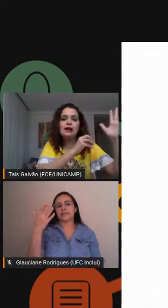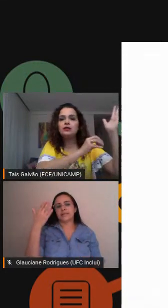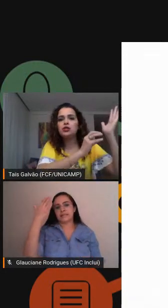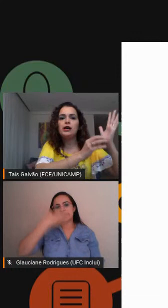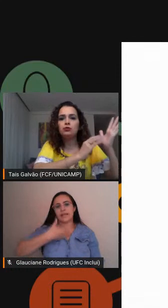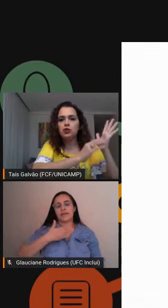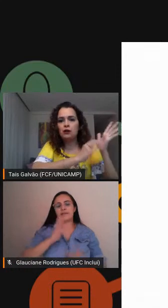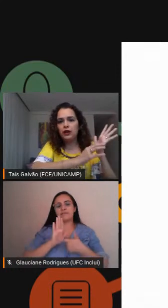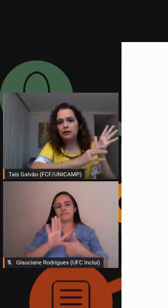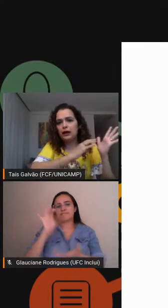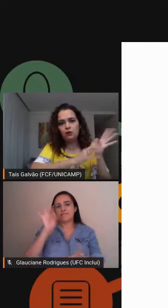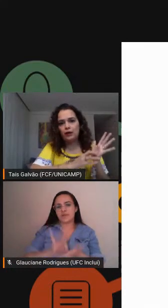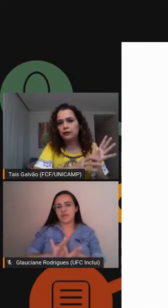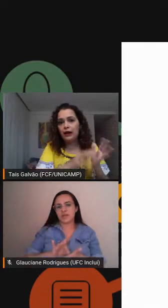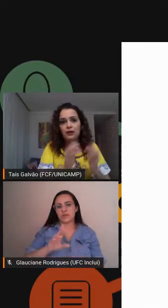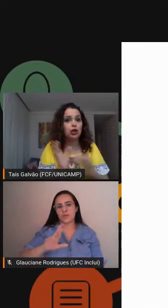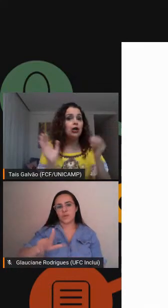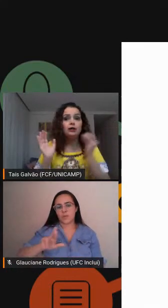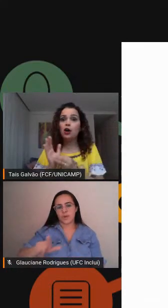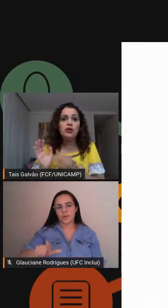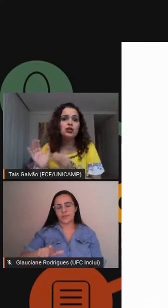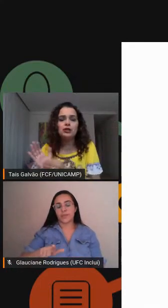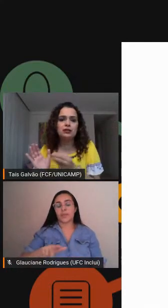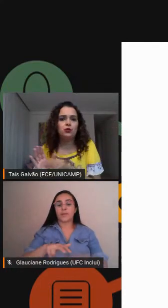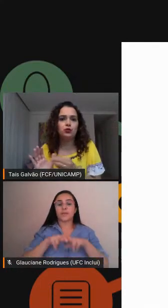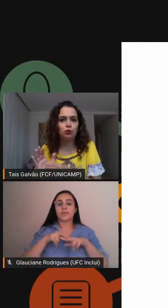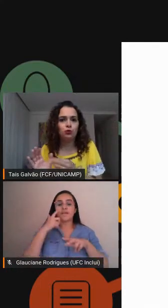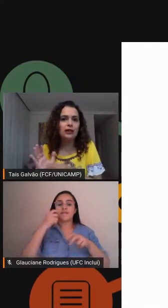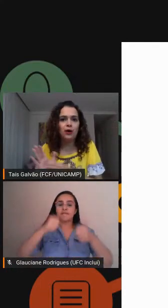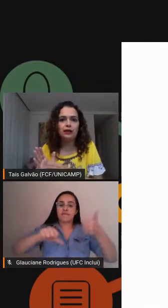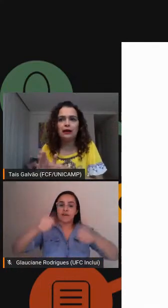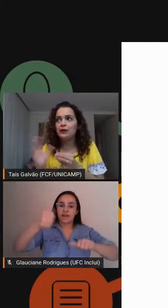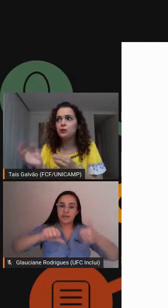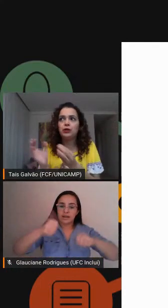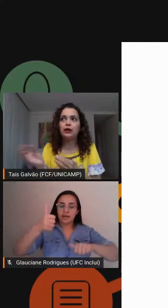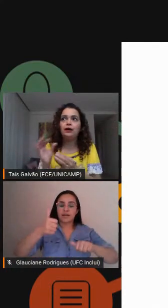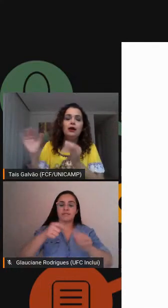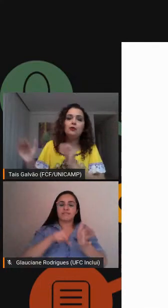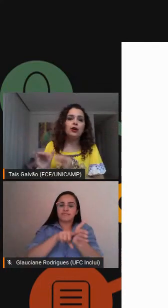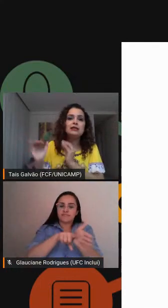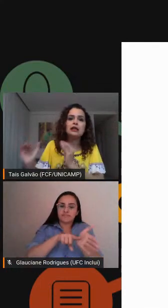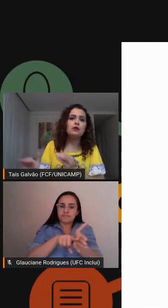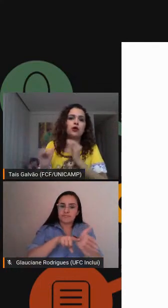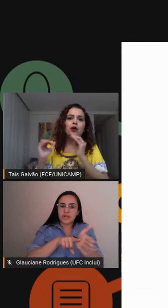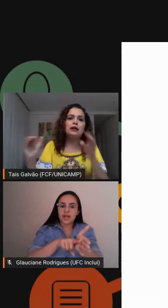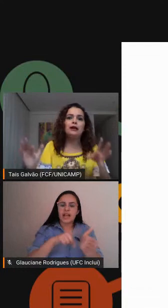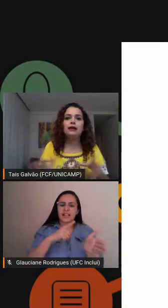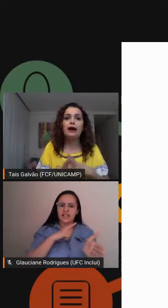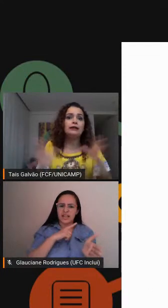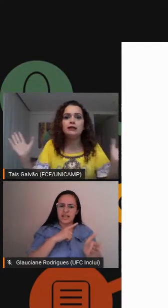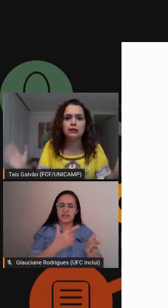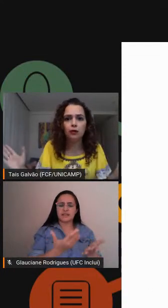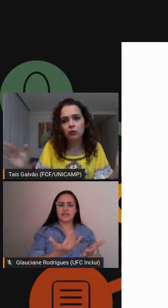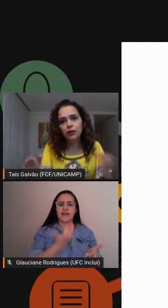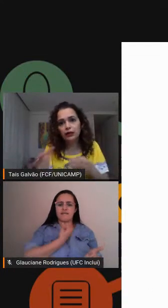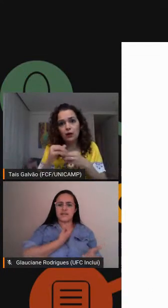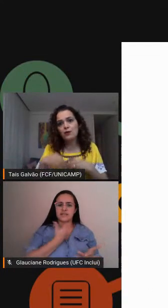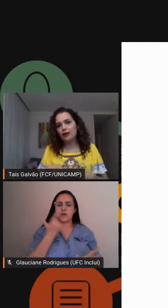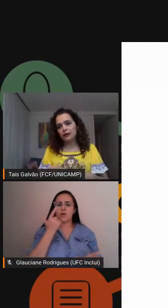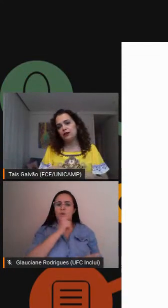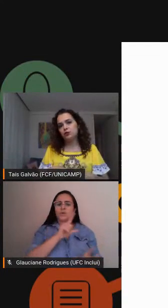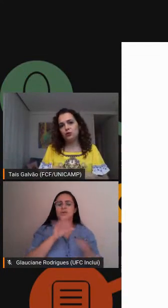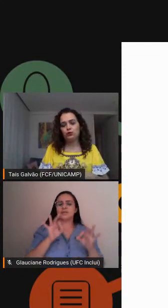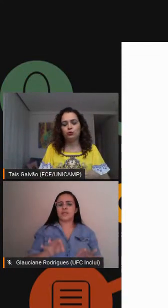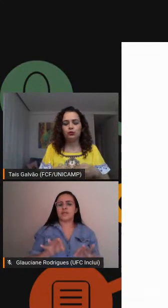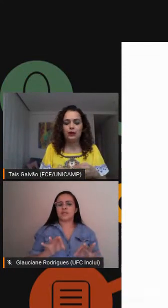funciona. Esse jeito de avaliar a qualidade não me diz se o estudo tem qualidade, porque, por exemplo, foi olhada a redação e não